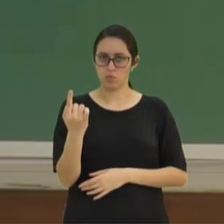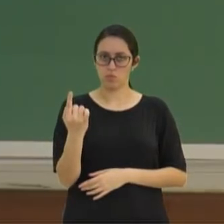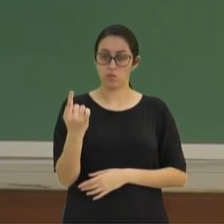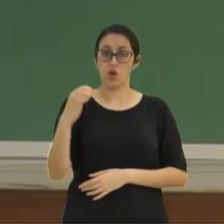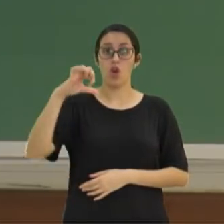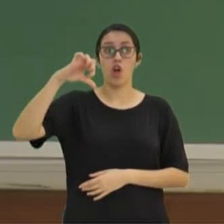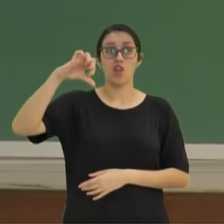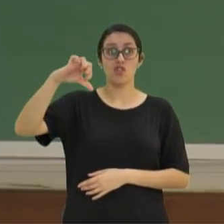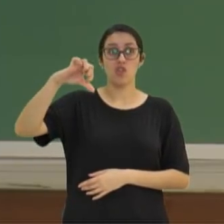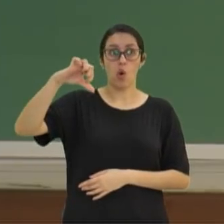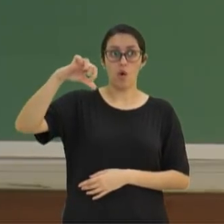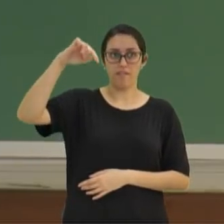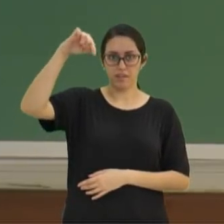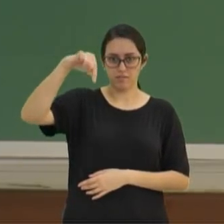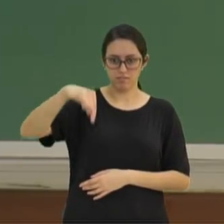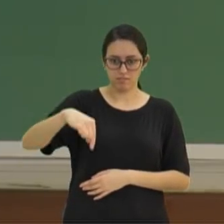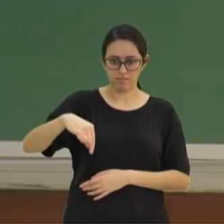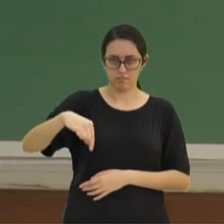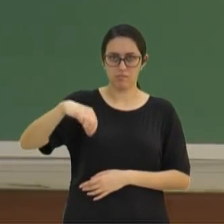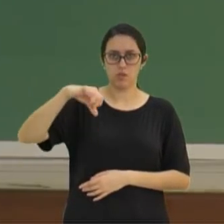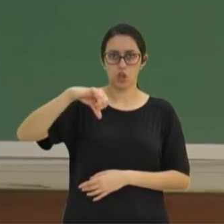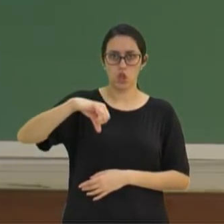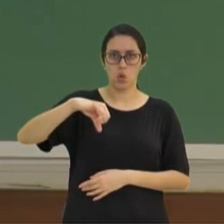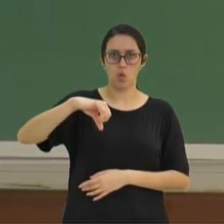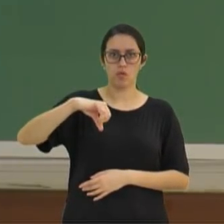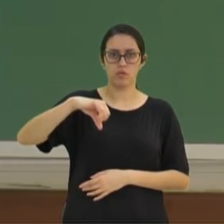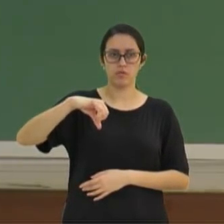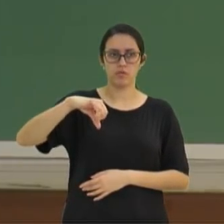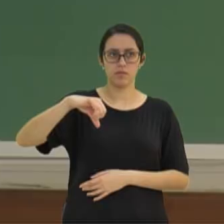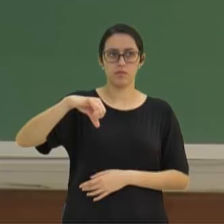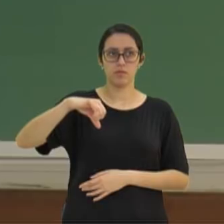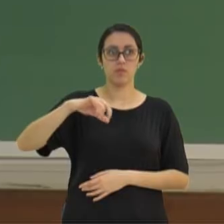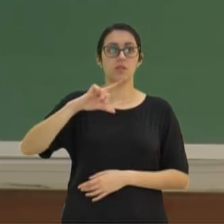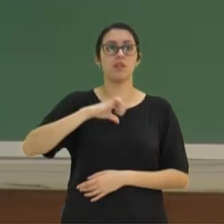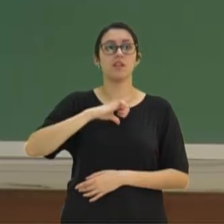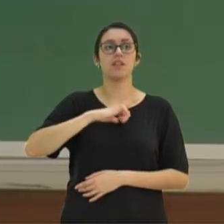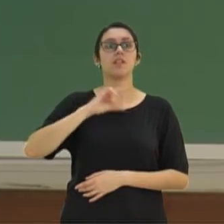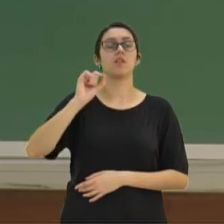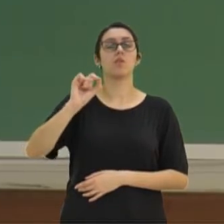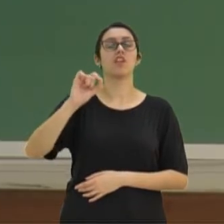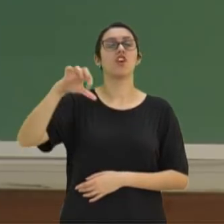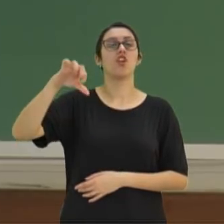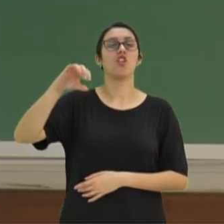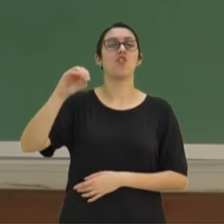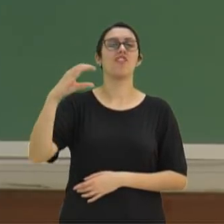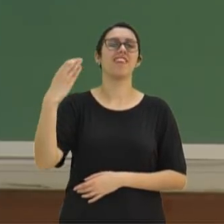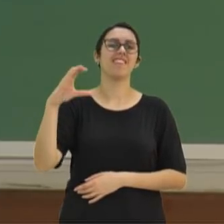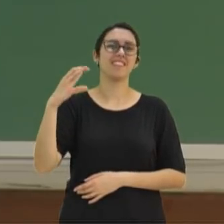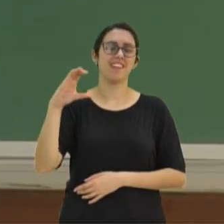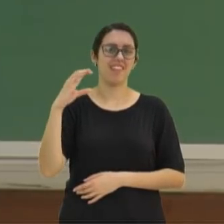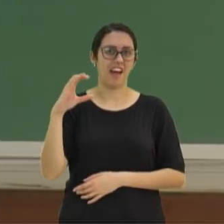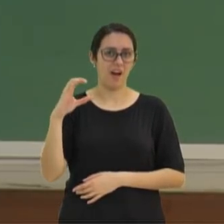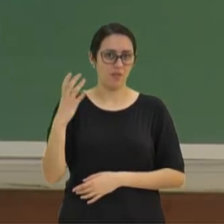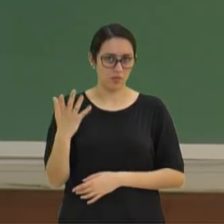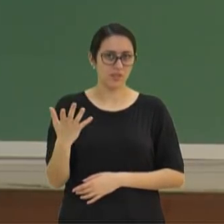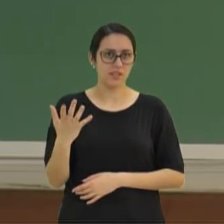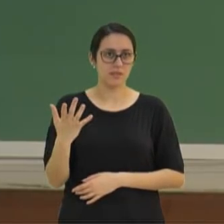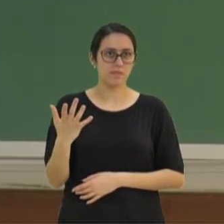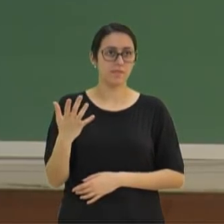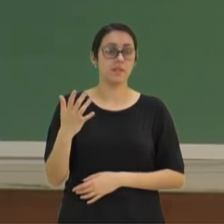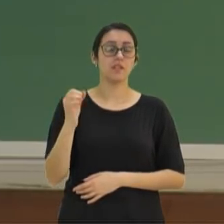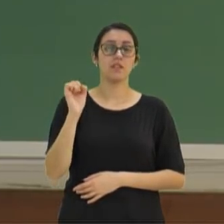9. Só que quando eu abaixei o 9, eu estou abaixando já os 90 centavos, então já é a casa decimal. Aí, em vez de